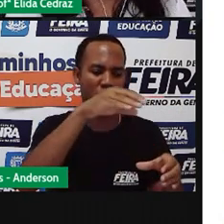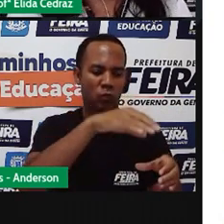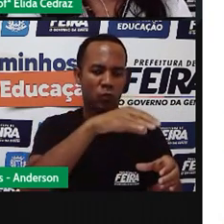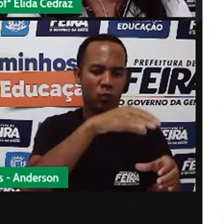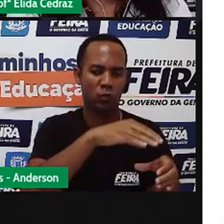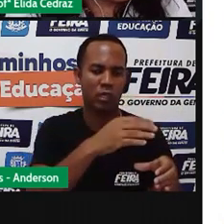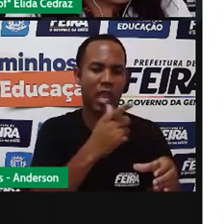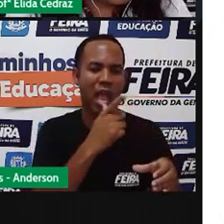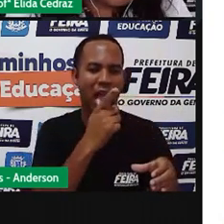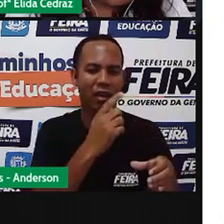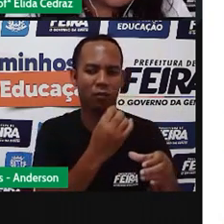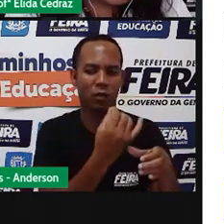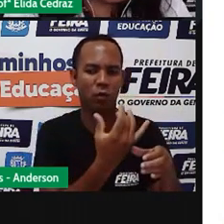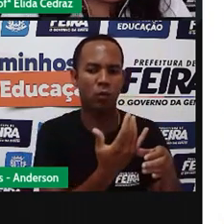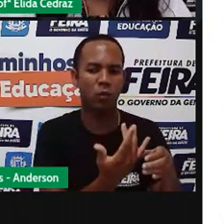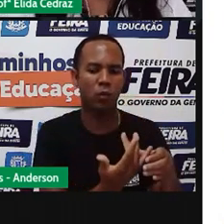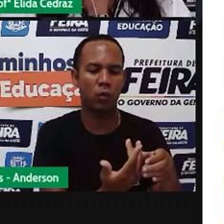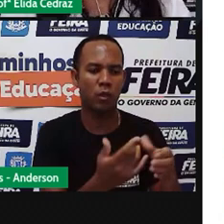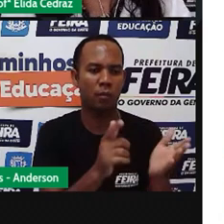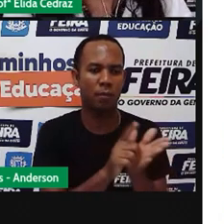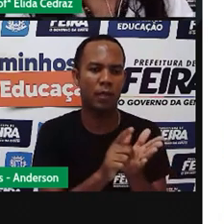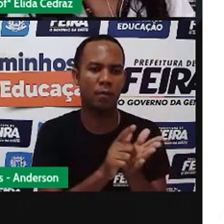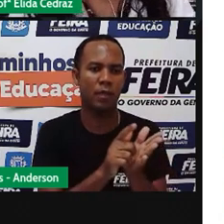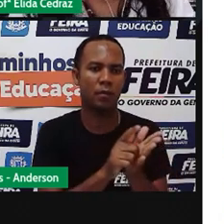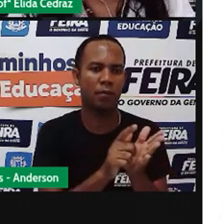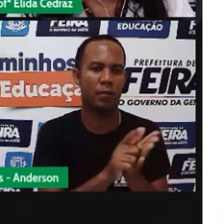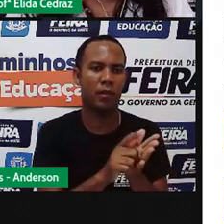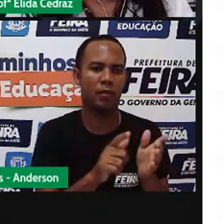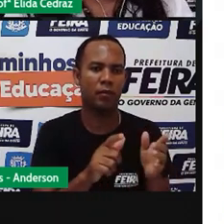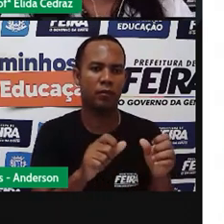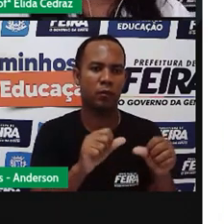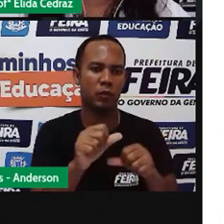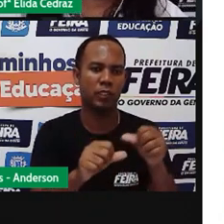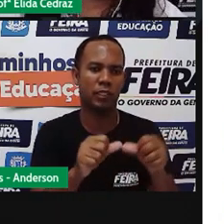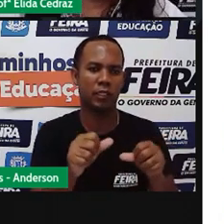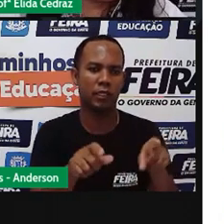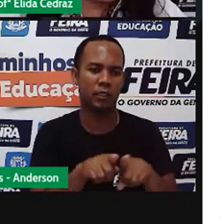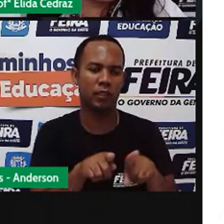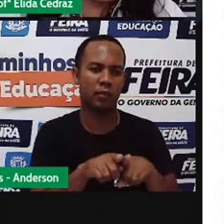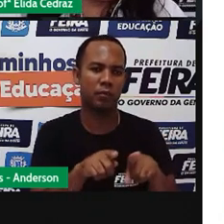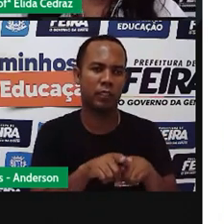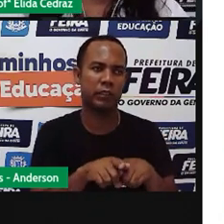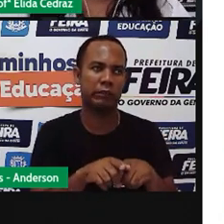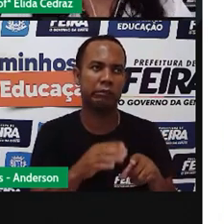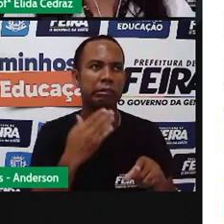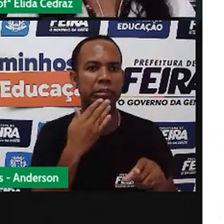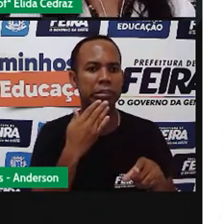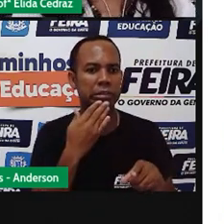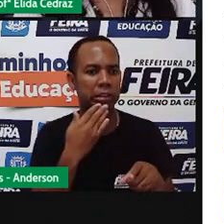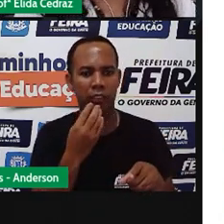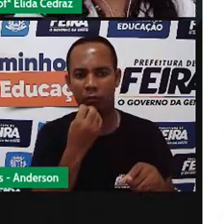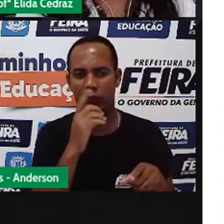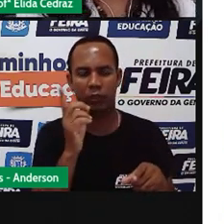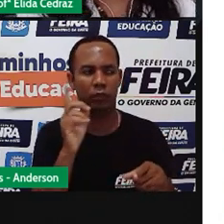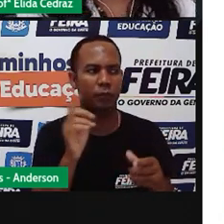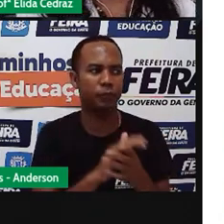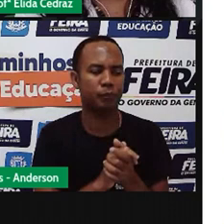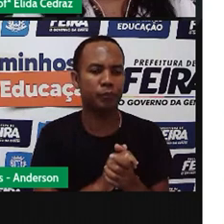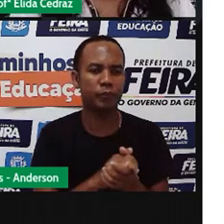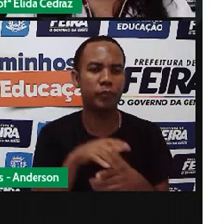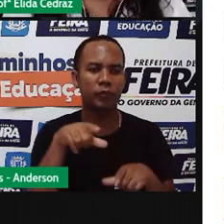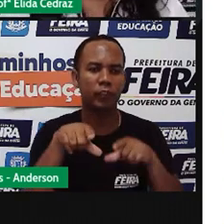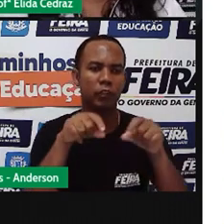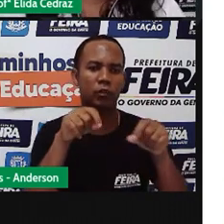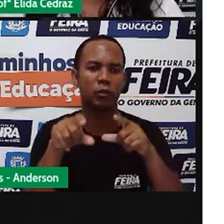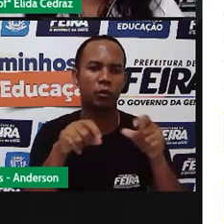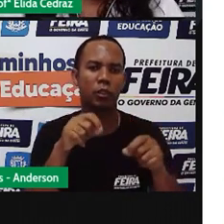uva molharia o papelão e ele deformaria, ficaria estragado. Por isso que nós